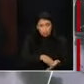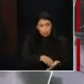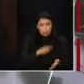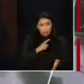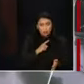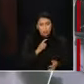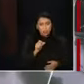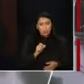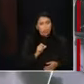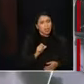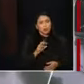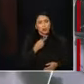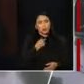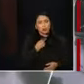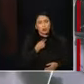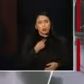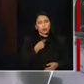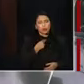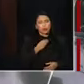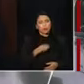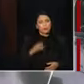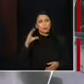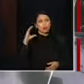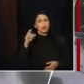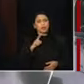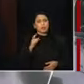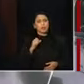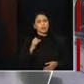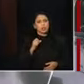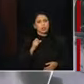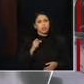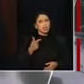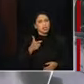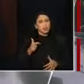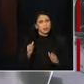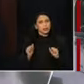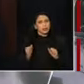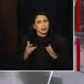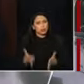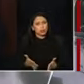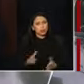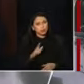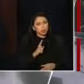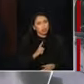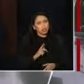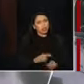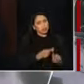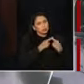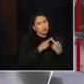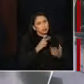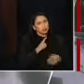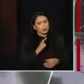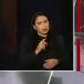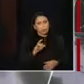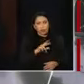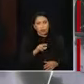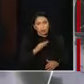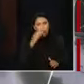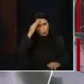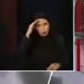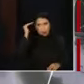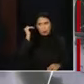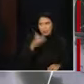dever jurídico. O agente deixa de praticar a ação que lhe impunha o direito, seja que desobedeça um comando da